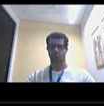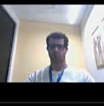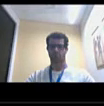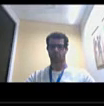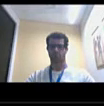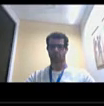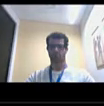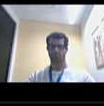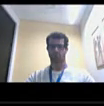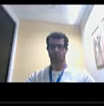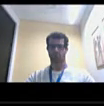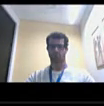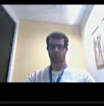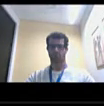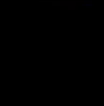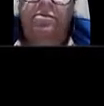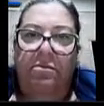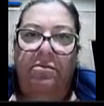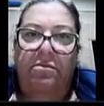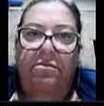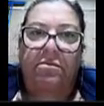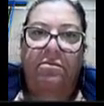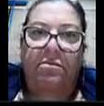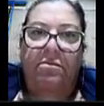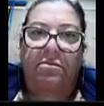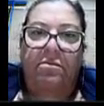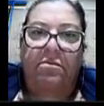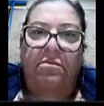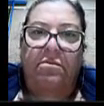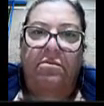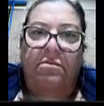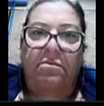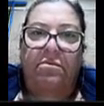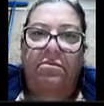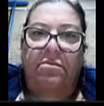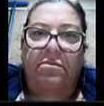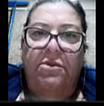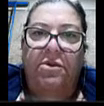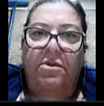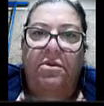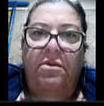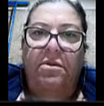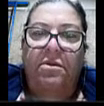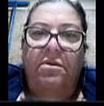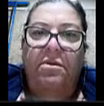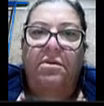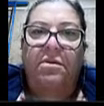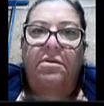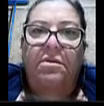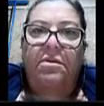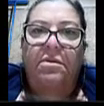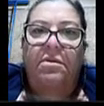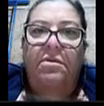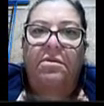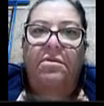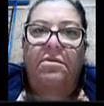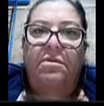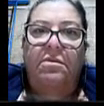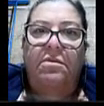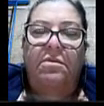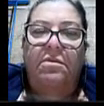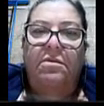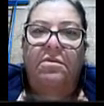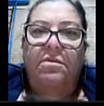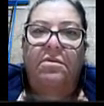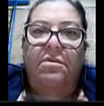por exemplo, de um ano, então ela tem nove anos e o desempenho dela está compatível com uma criança de oito, a gente fala que ela está com